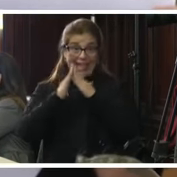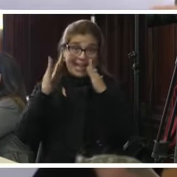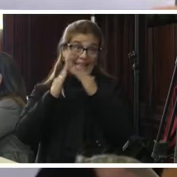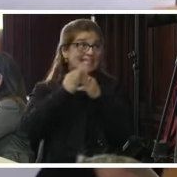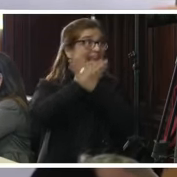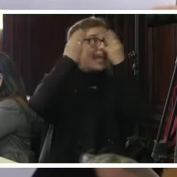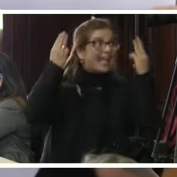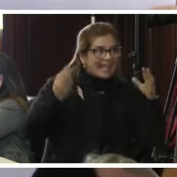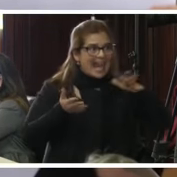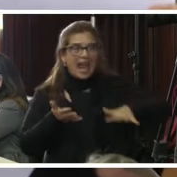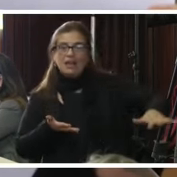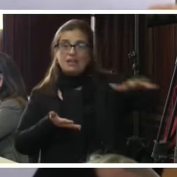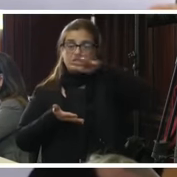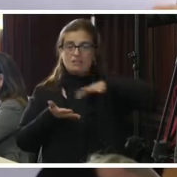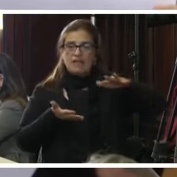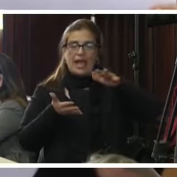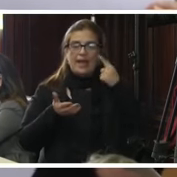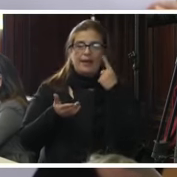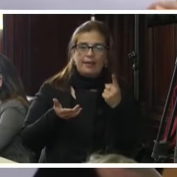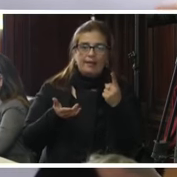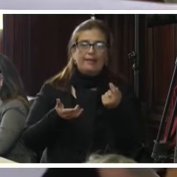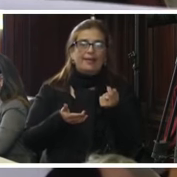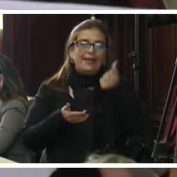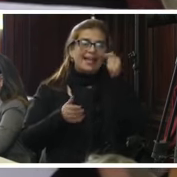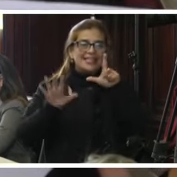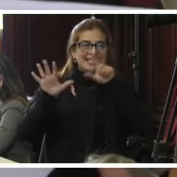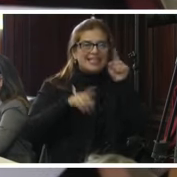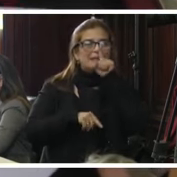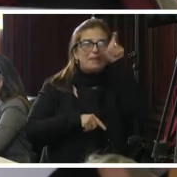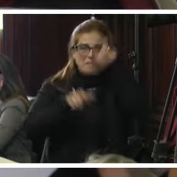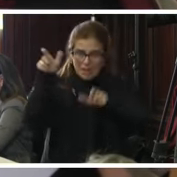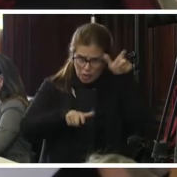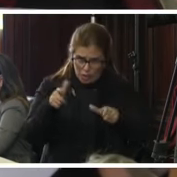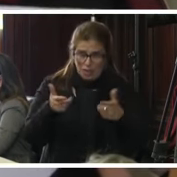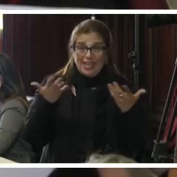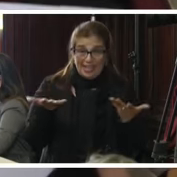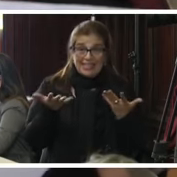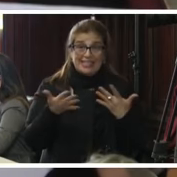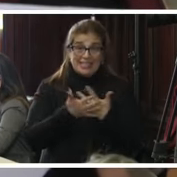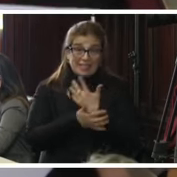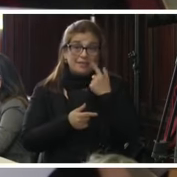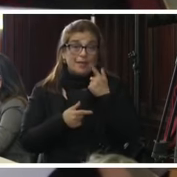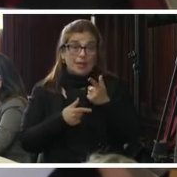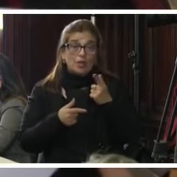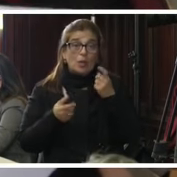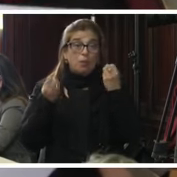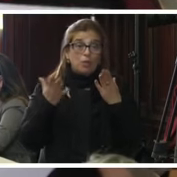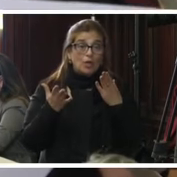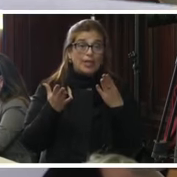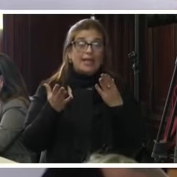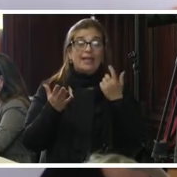generalizado na região, uma área abrangendo quase 70 mil pessoas, o que absurdamente foi acolhido pelo Poder